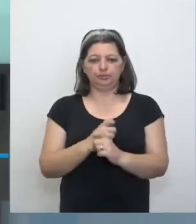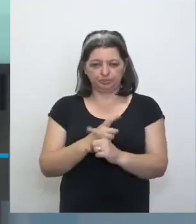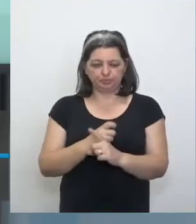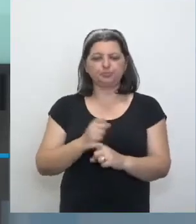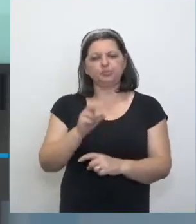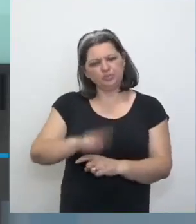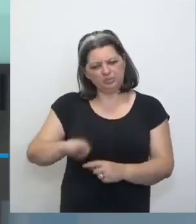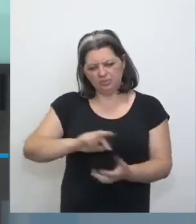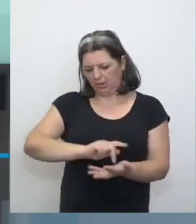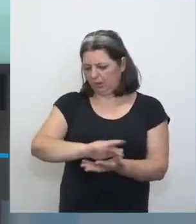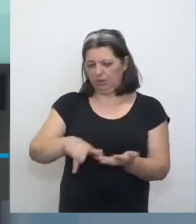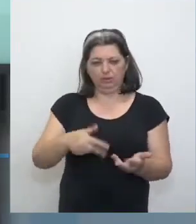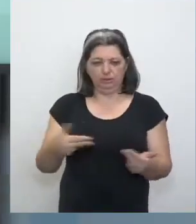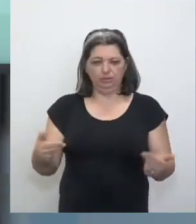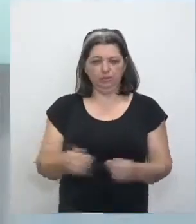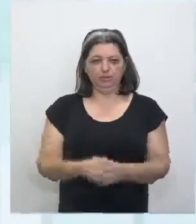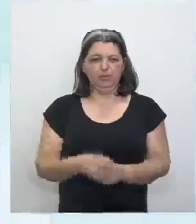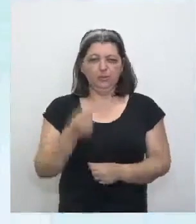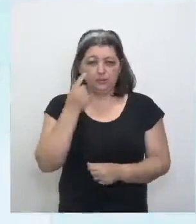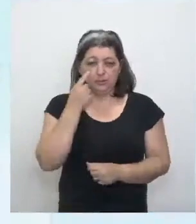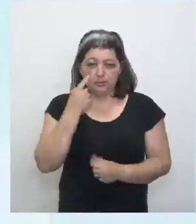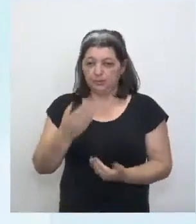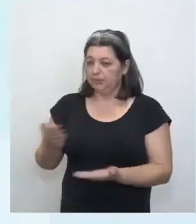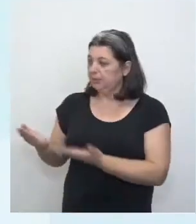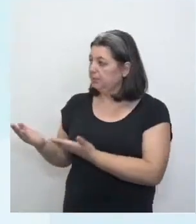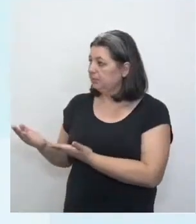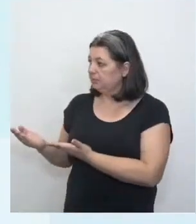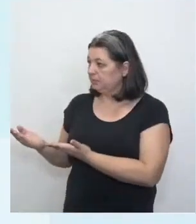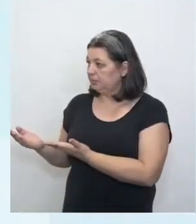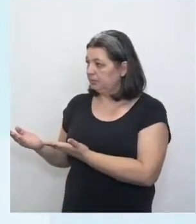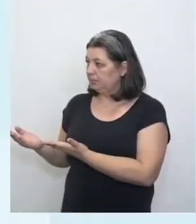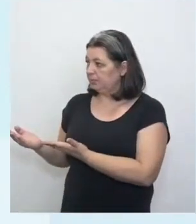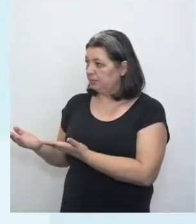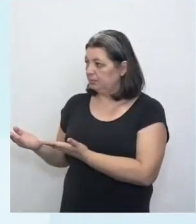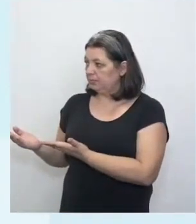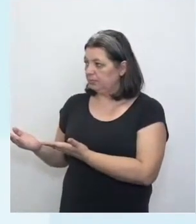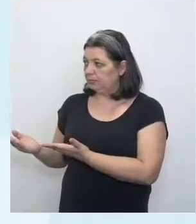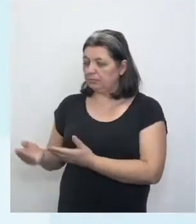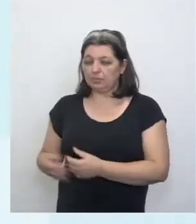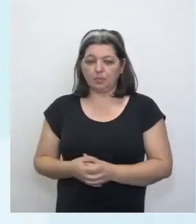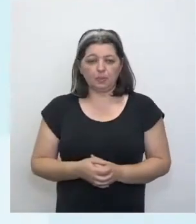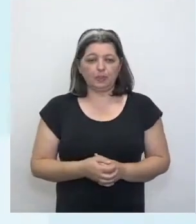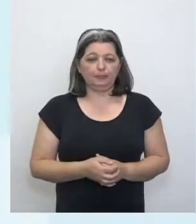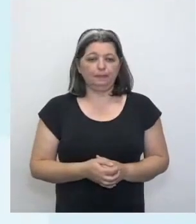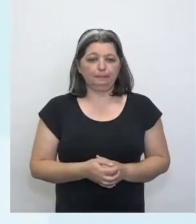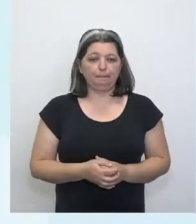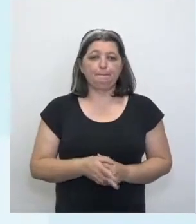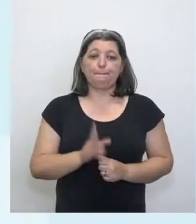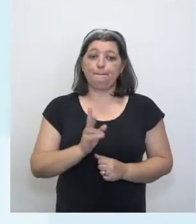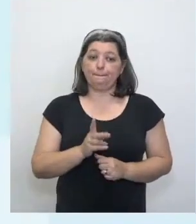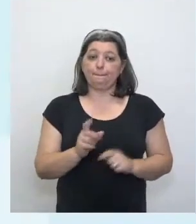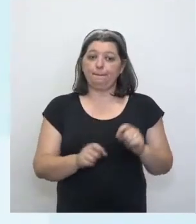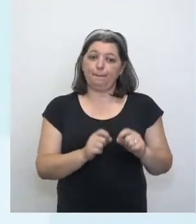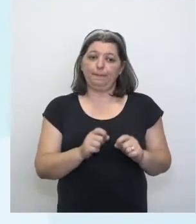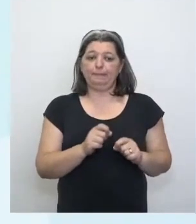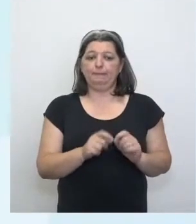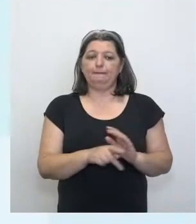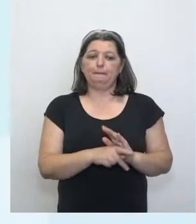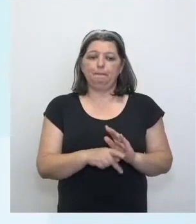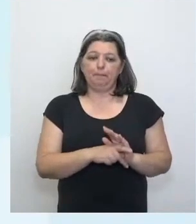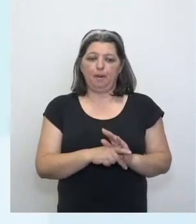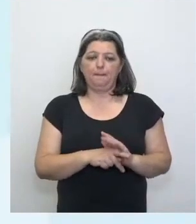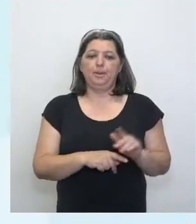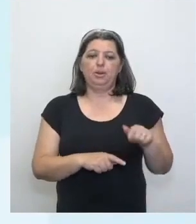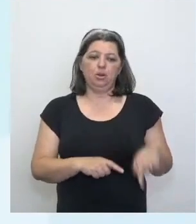várias coisas aí, tá bom? Vou pedir só para mostrar aí na tela. Sempre o grau do Q de x, que é o que a gente quer encontrar, é um grau a menos,